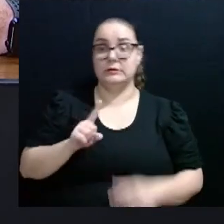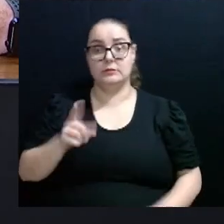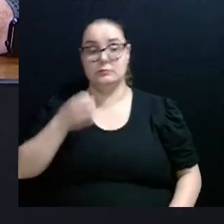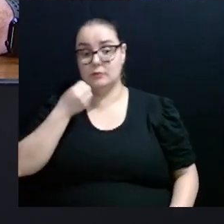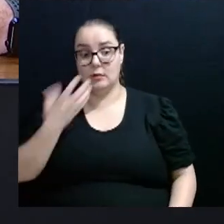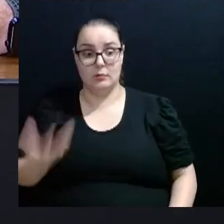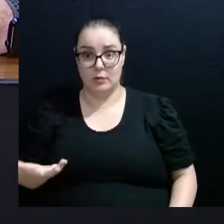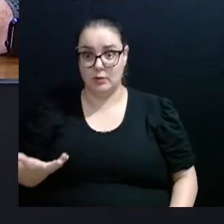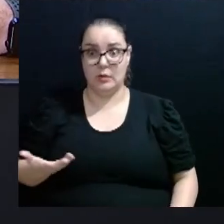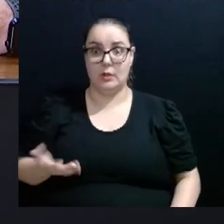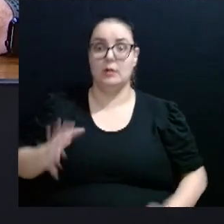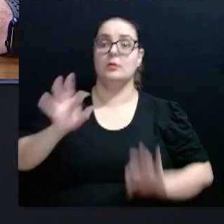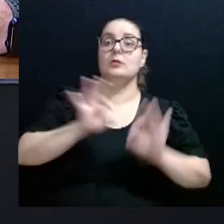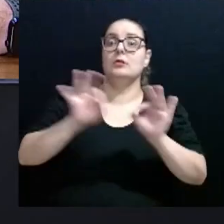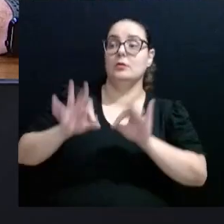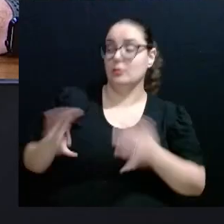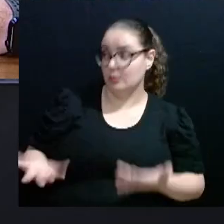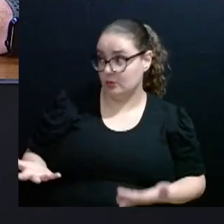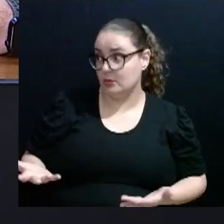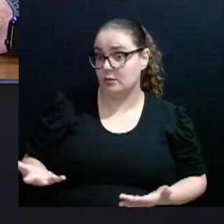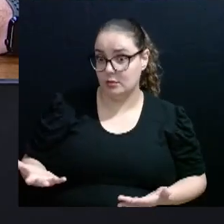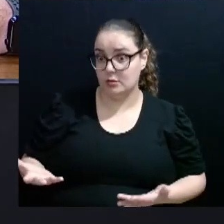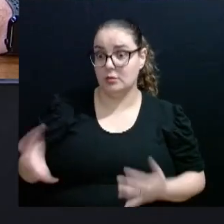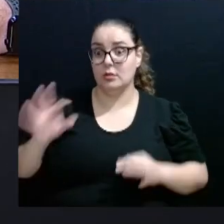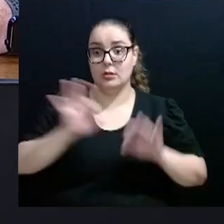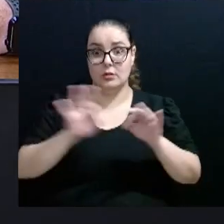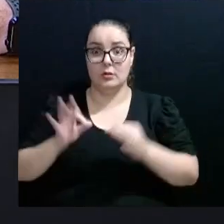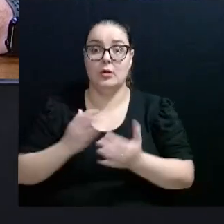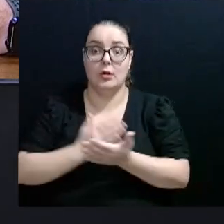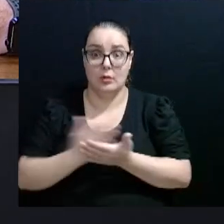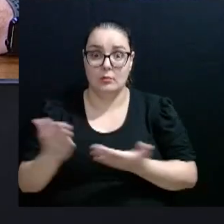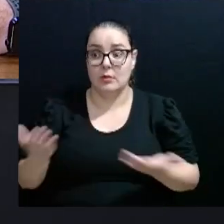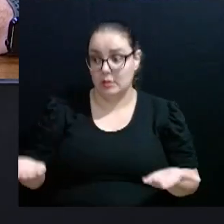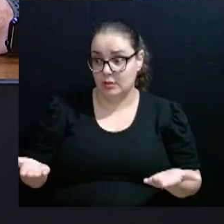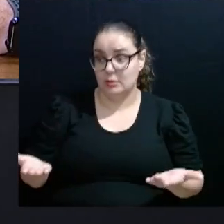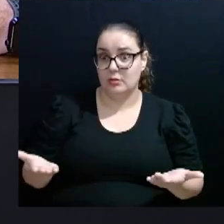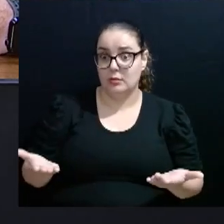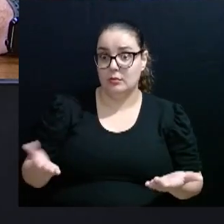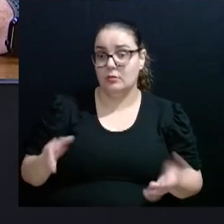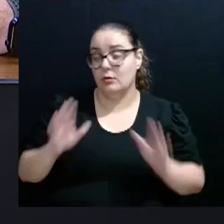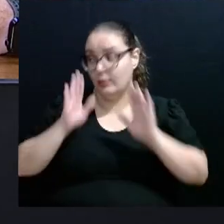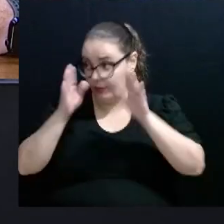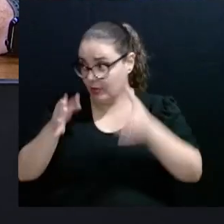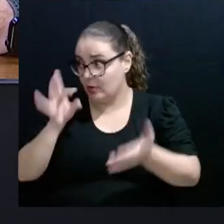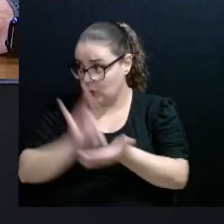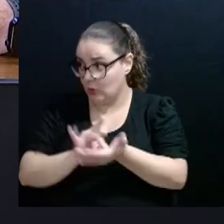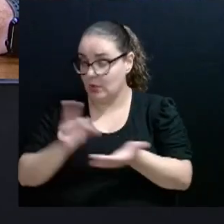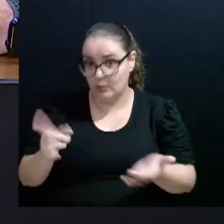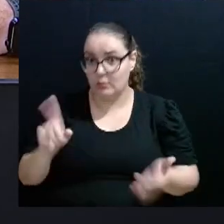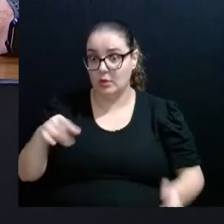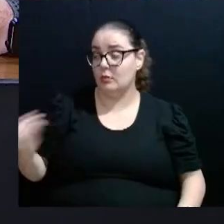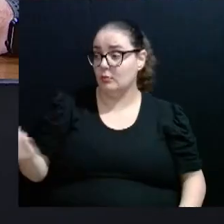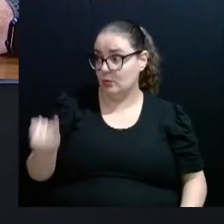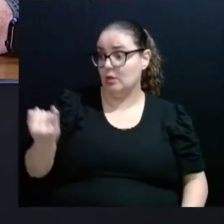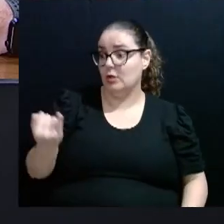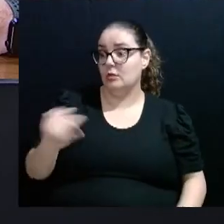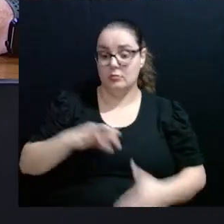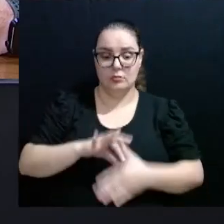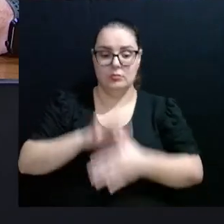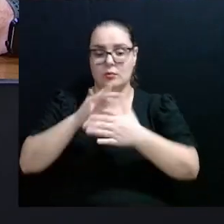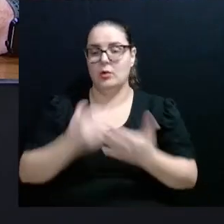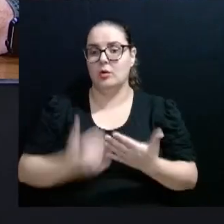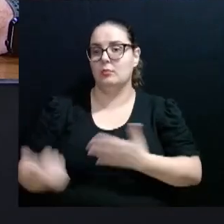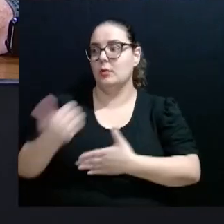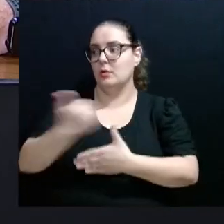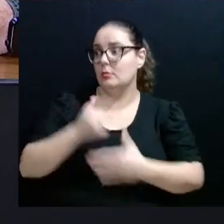se organizar e a organização começa através disso, né? Focar no que realmente é importante, é prioritário, para depois